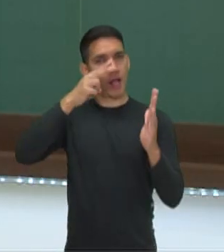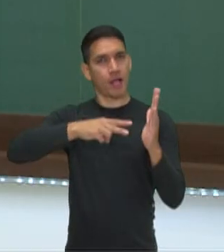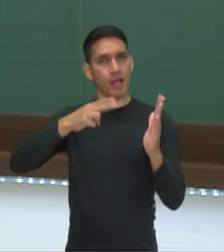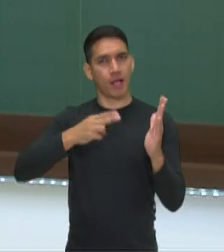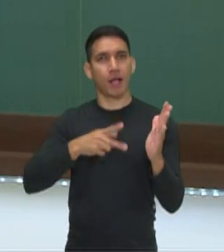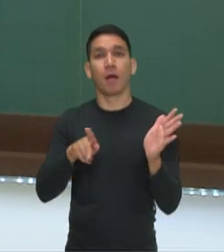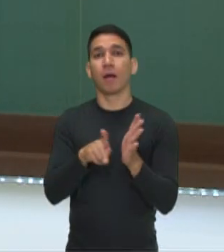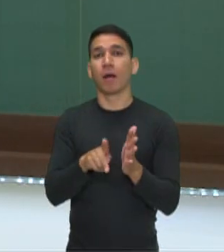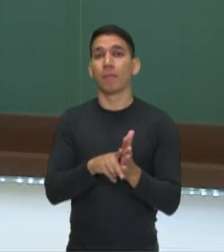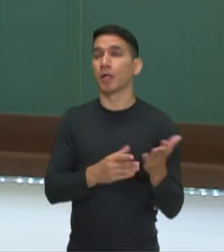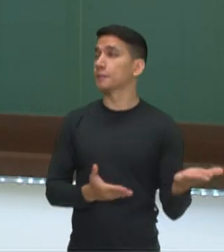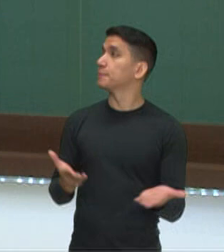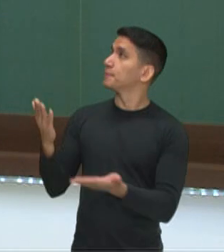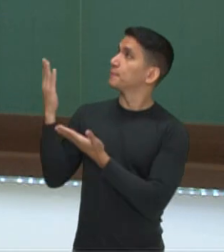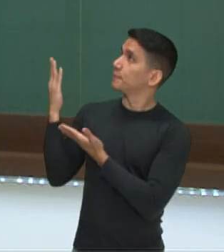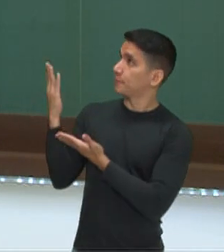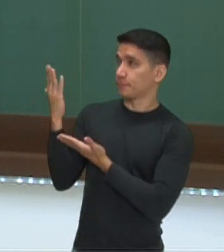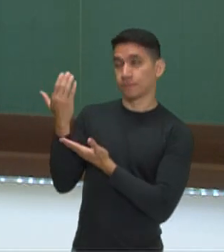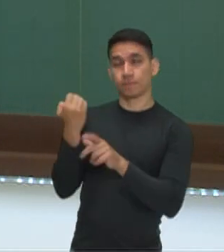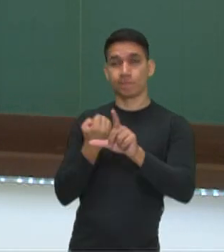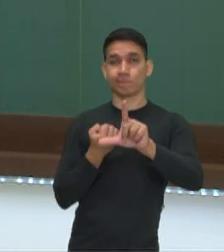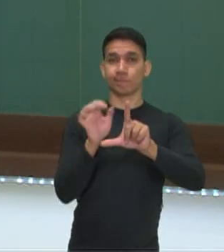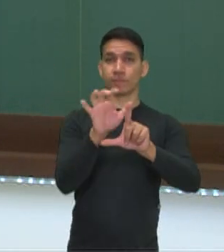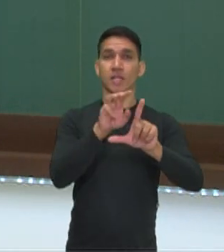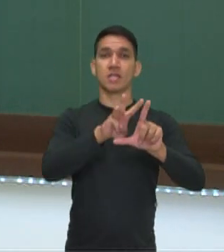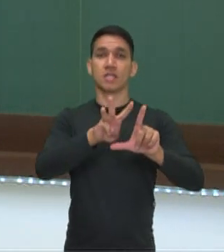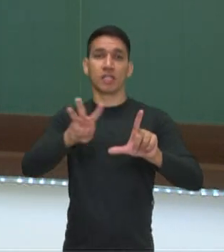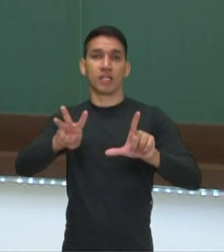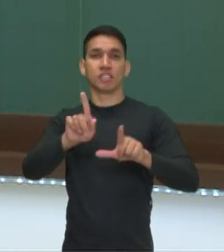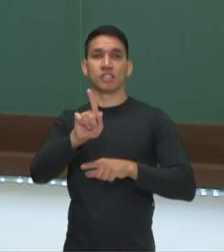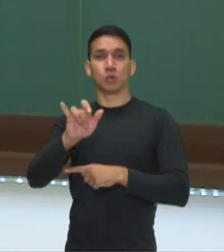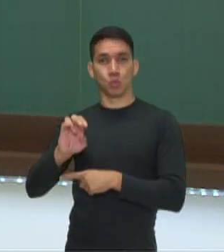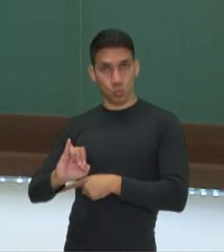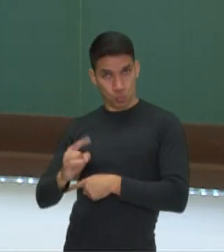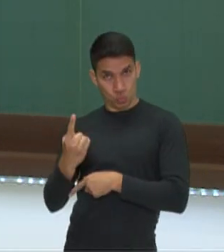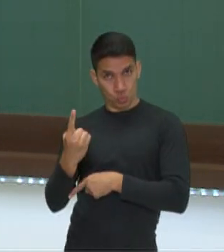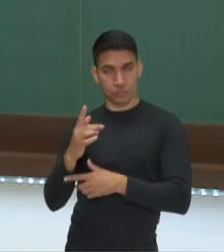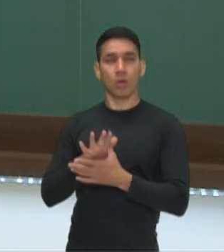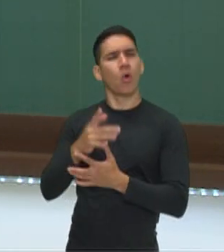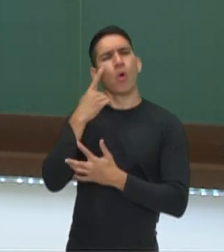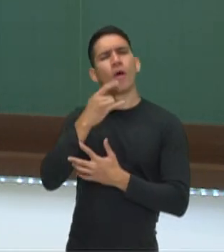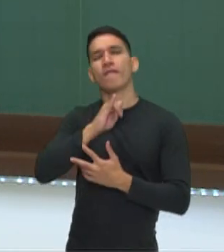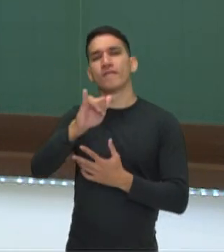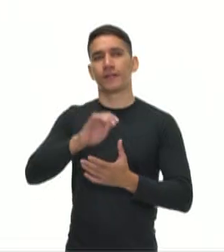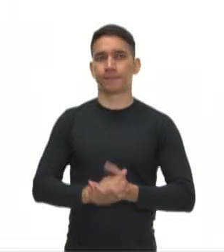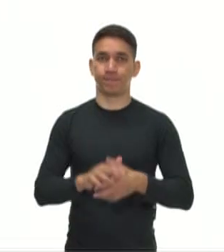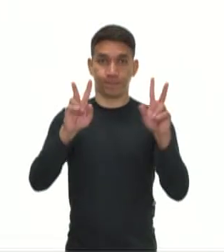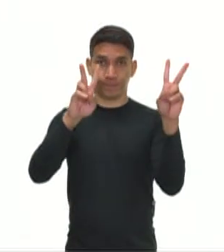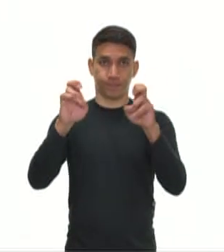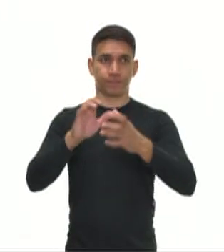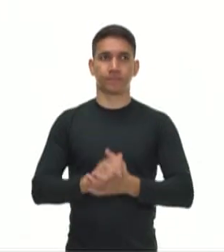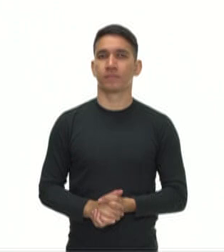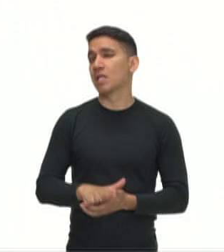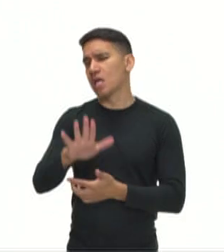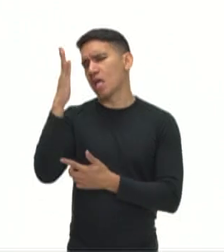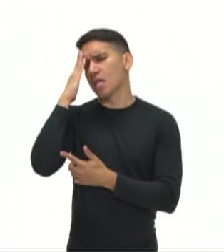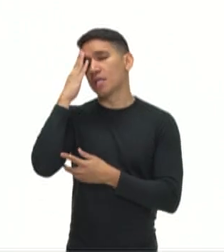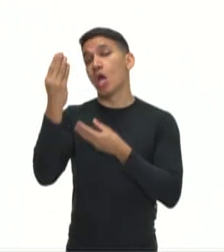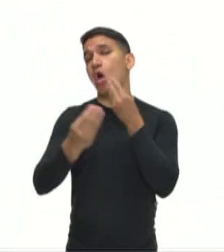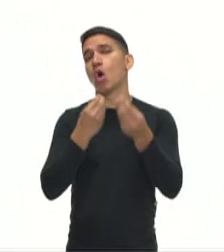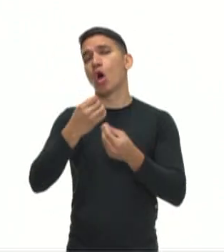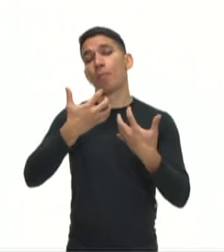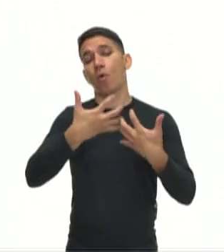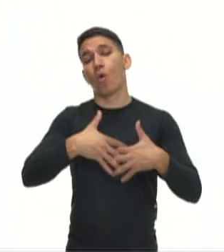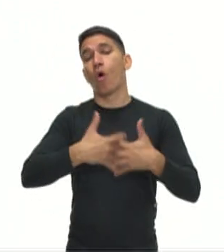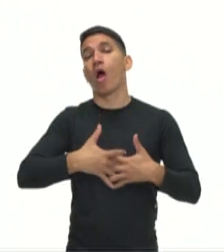olhadinha numa matéria que saiu no portal do G1? Essa matéria diz o seguinte: entenda como é feita